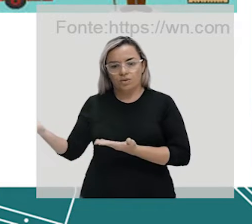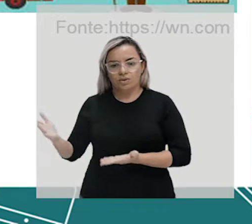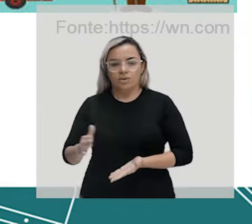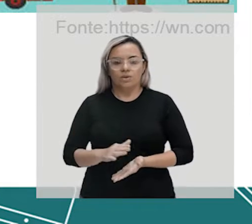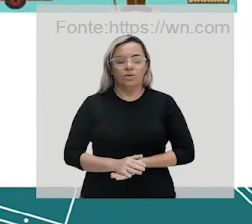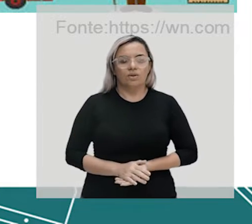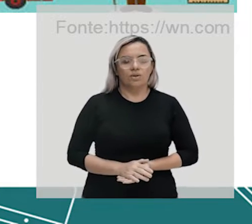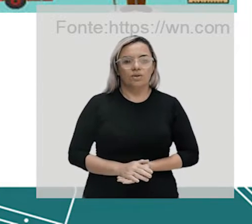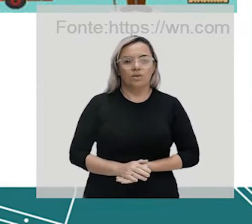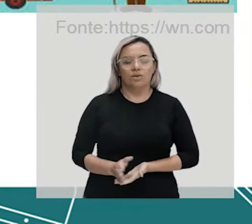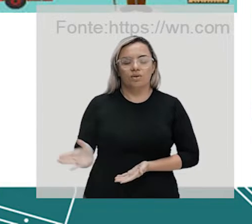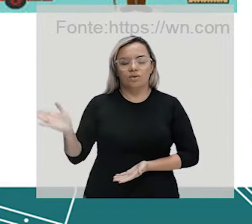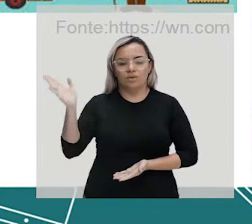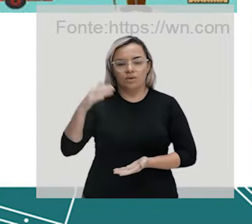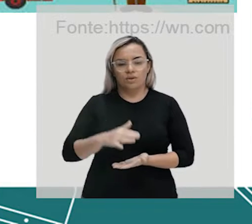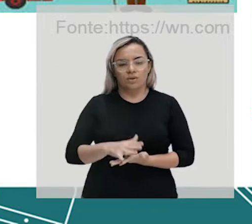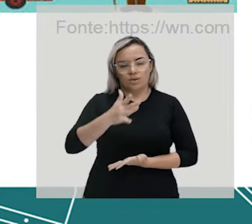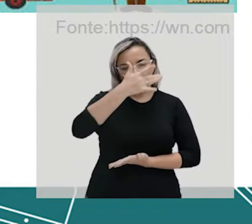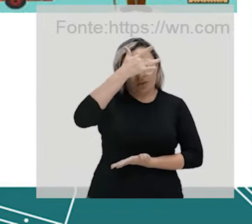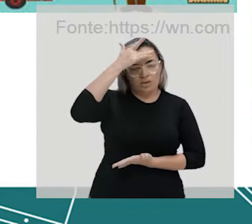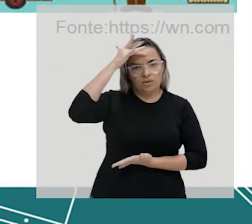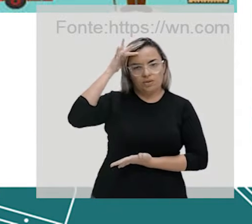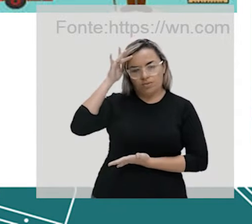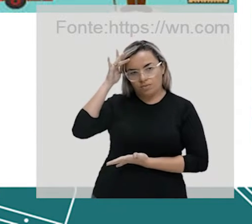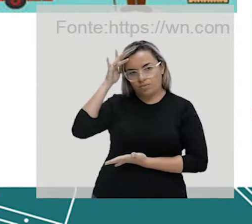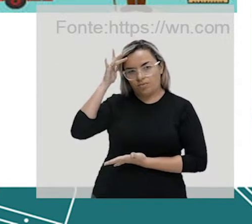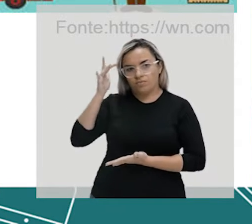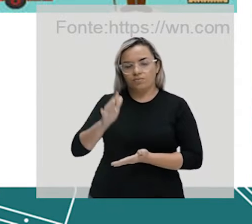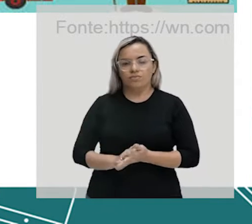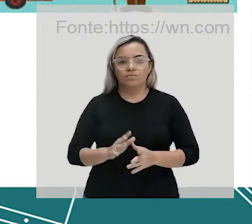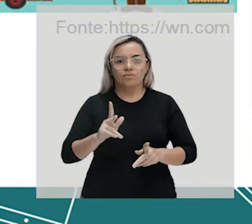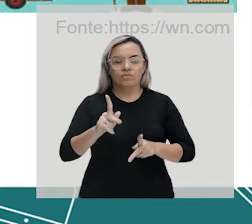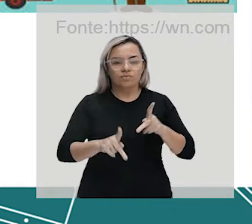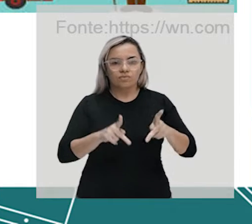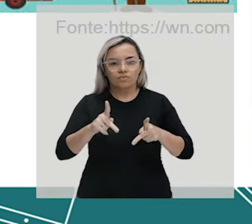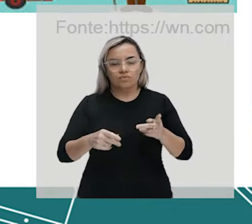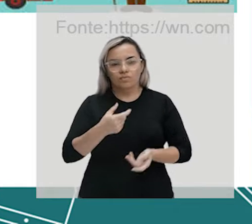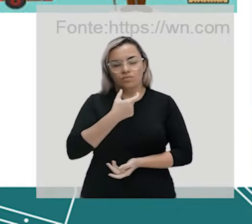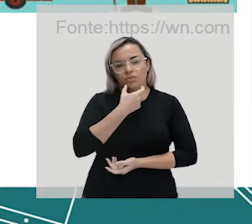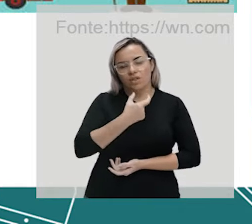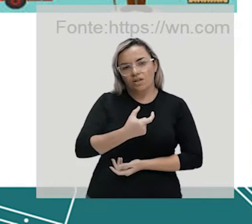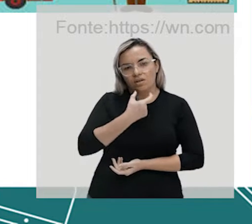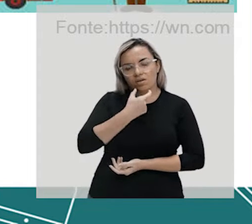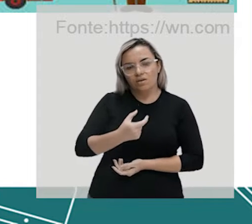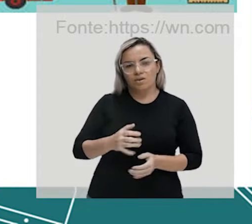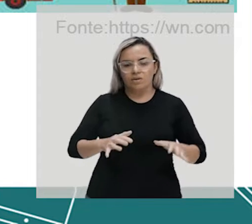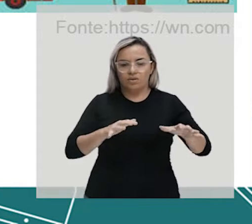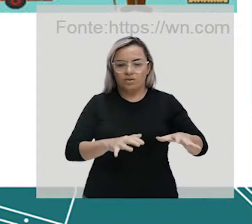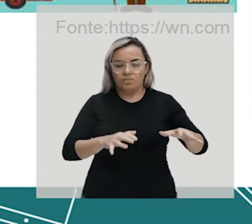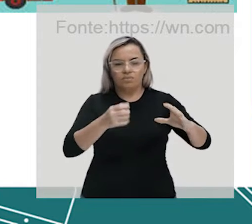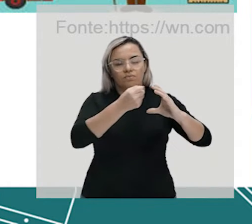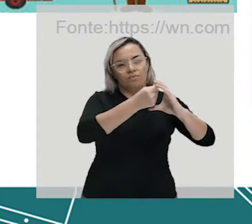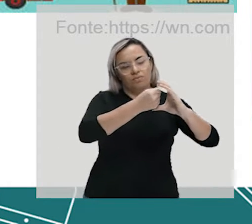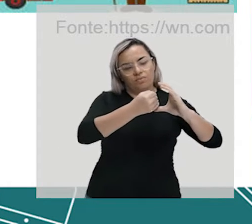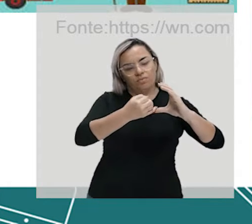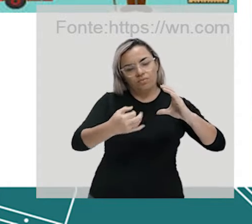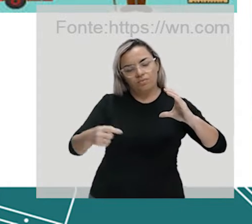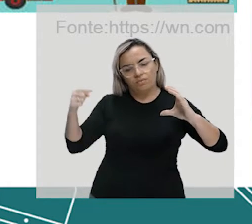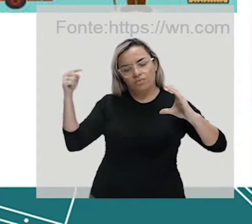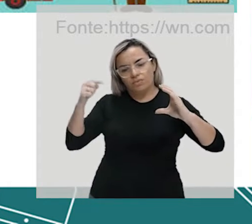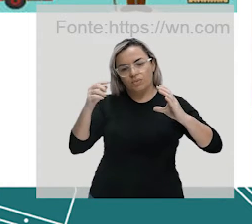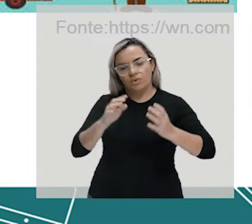couture vamos falar das pessoas e britânicas ou do Povo britânico né algumas características que são bem